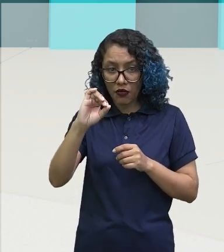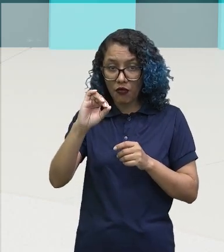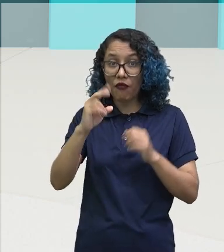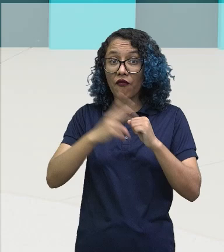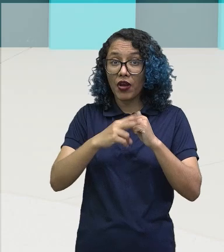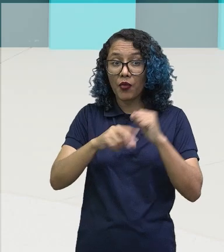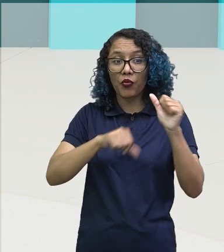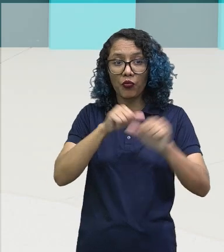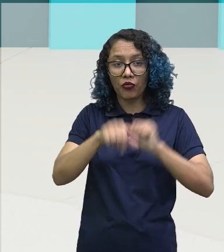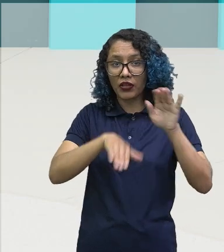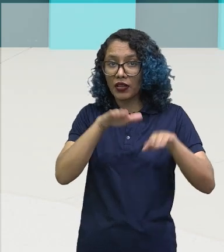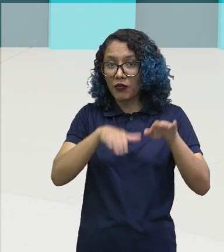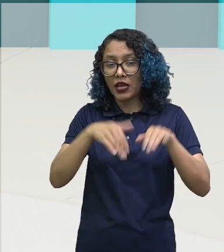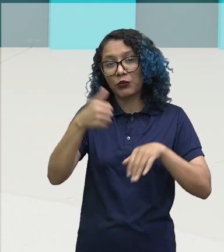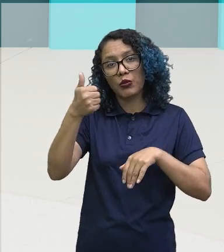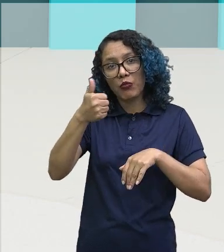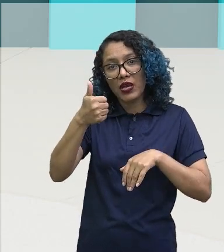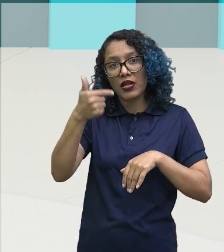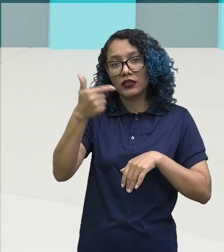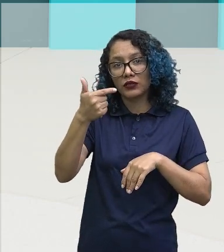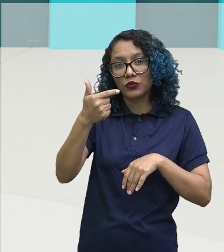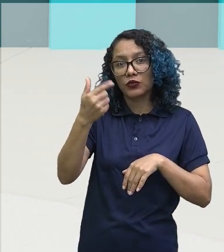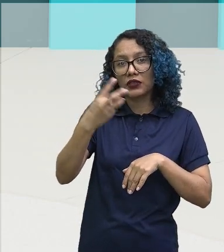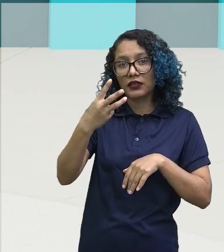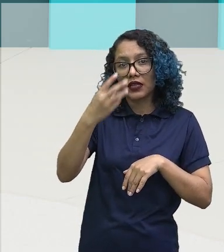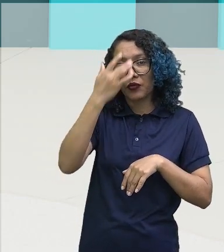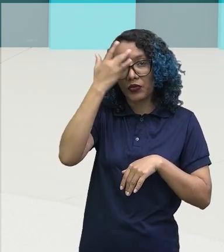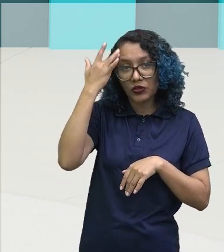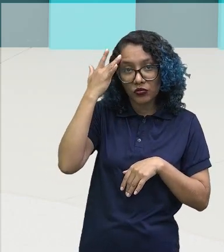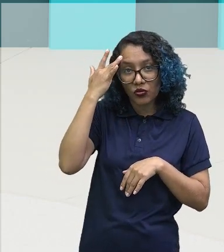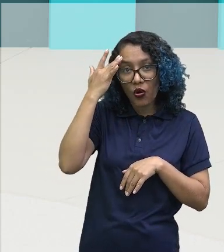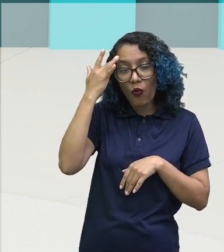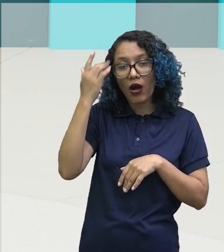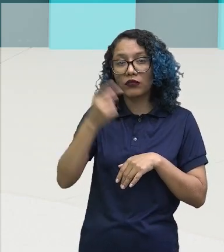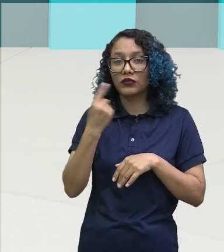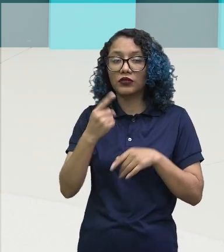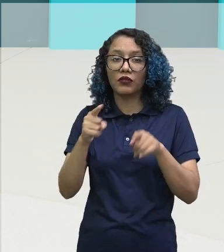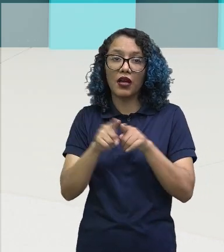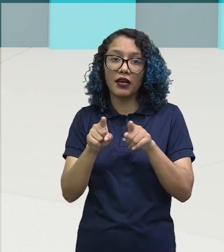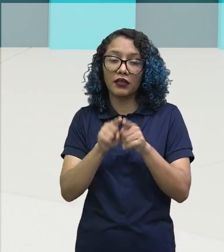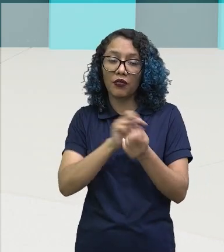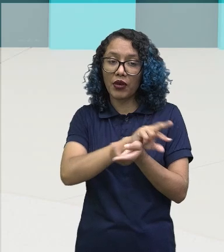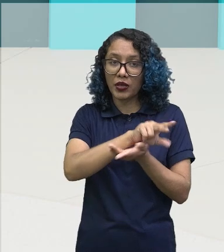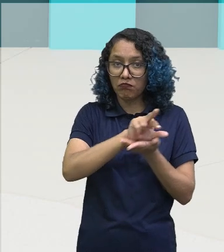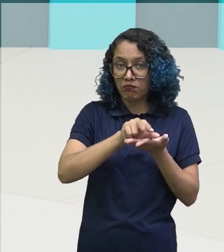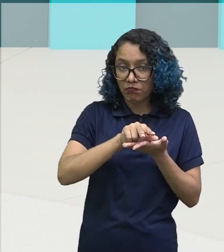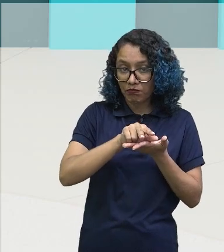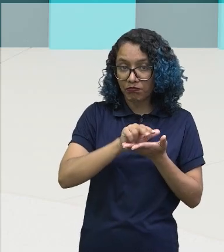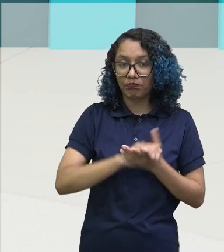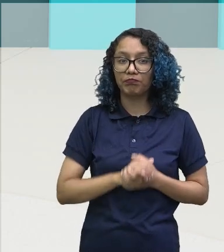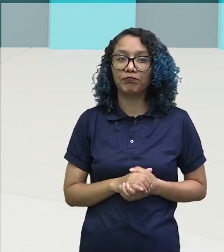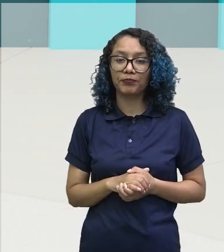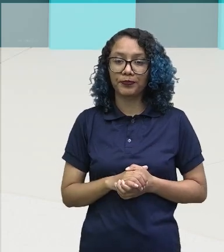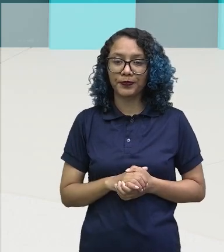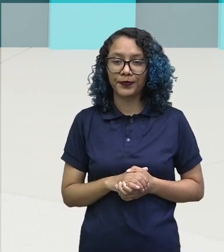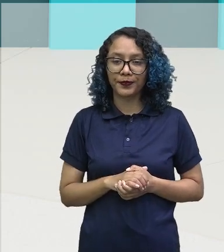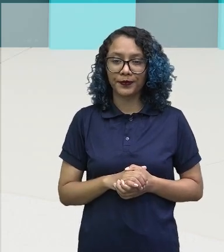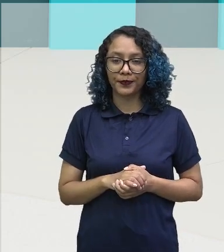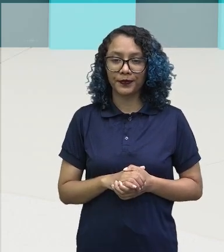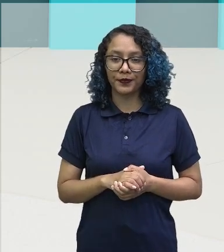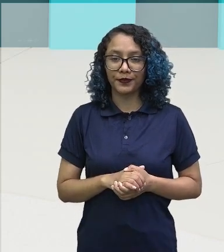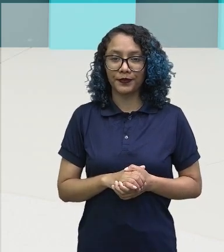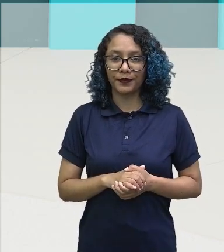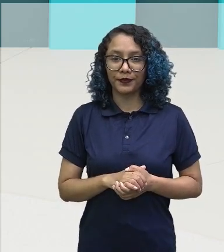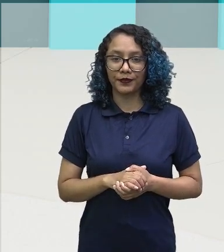na segunda pessoa, na terceira pessoa do singular, na primeira do plural, na segunda e na terceira do plural.